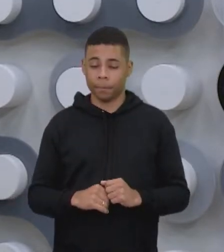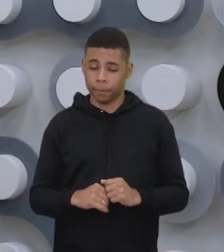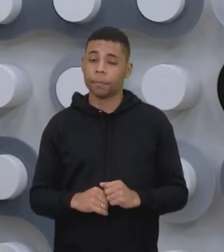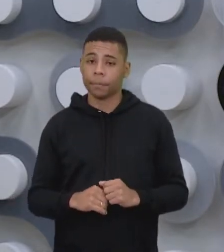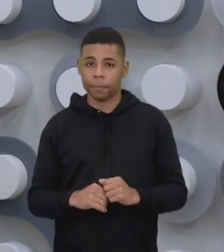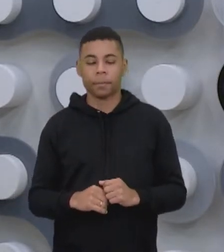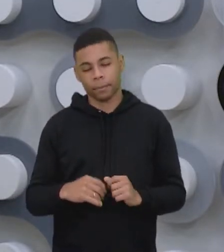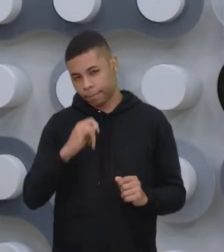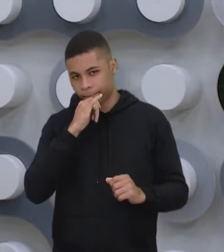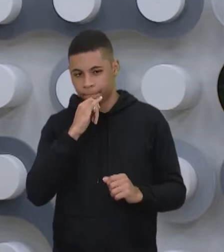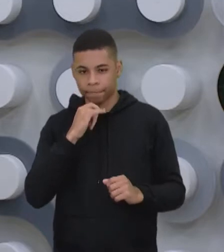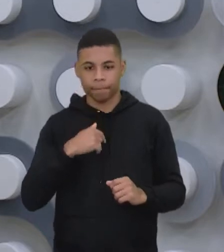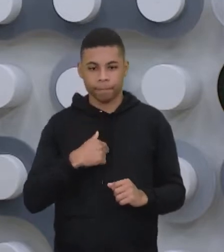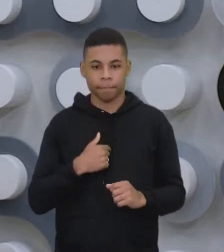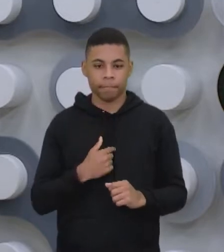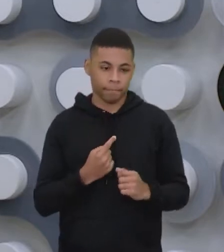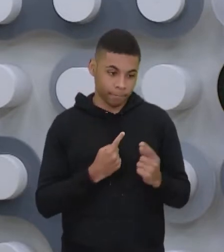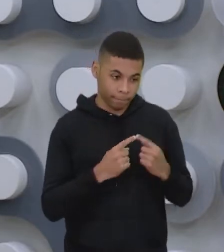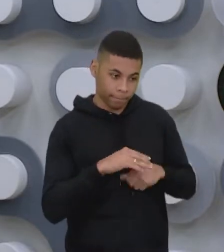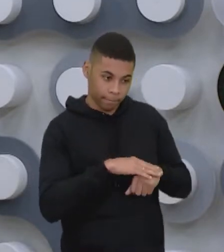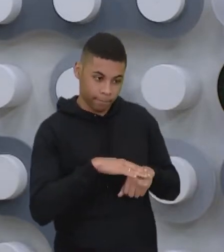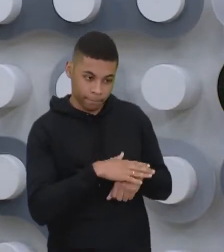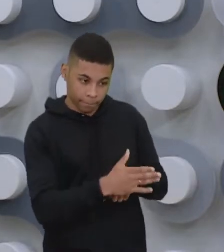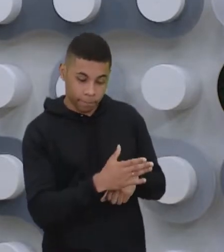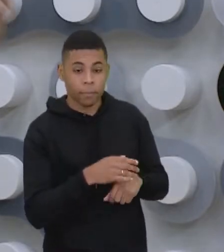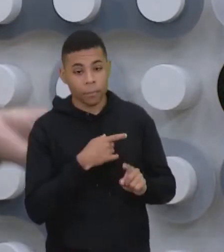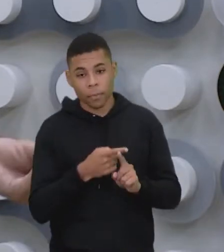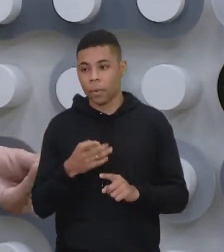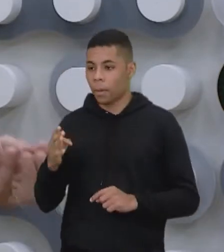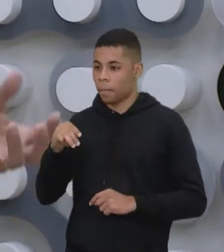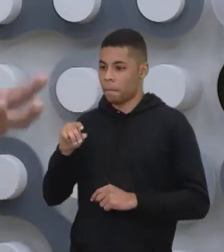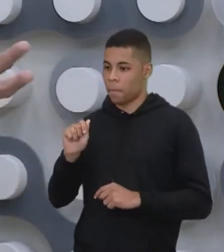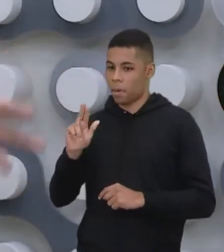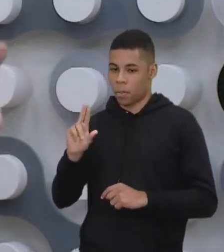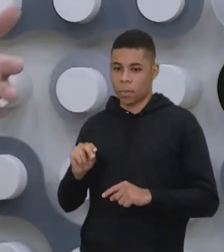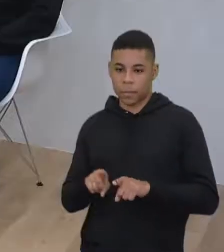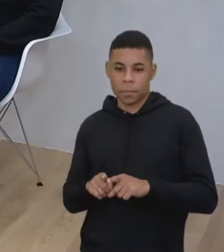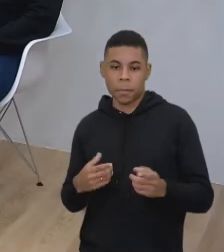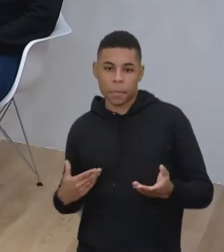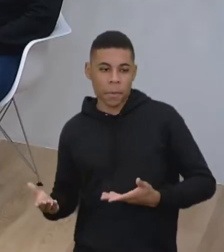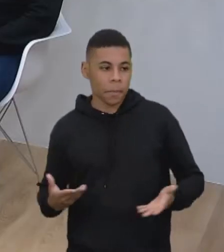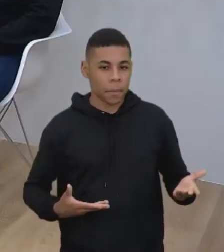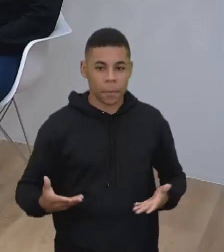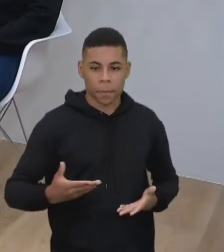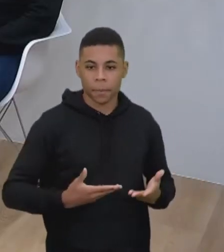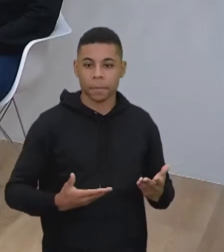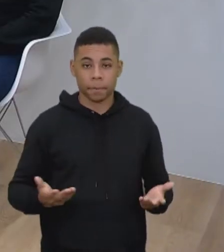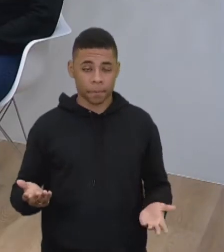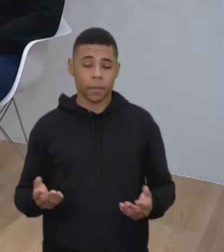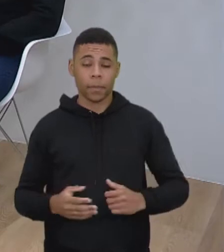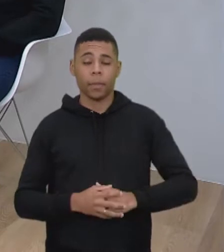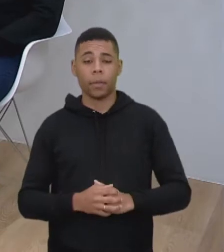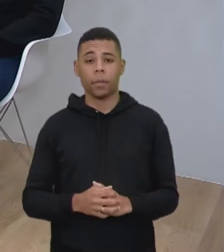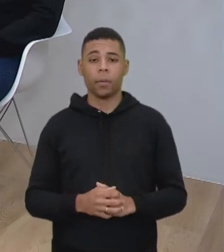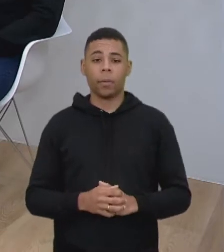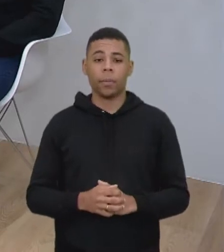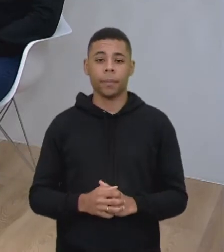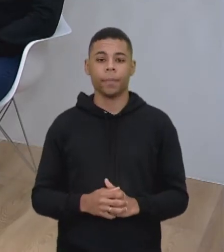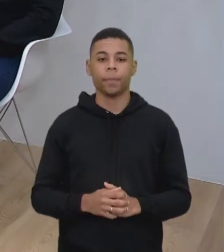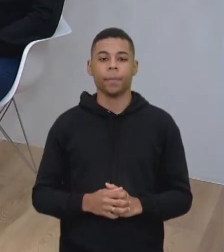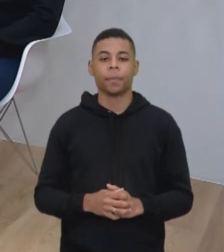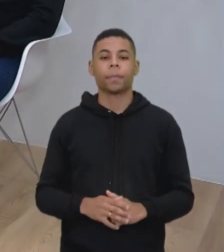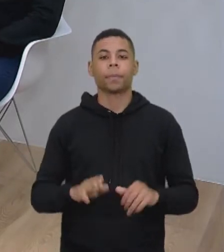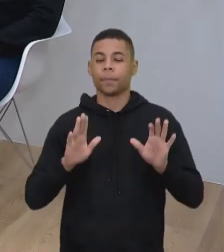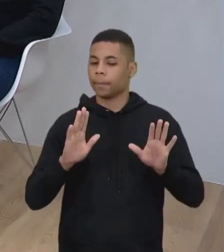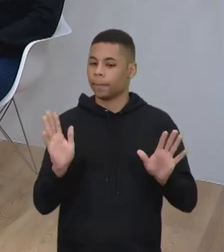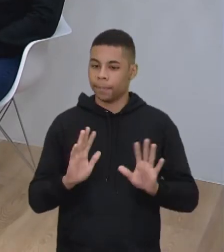eu me comunico com o professor Jocélio aqui, eu me comunico com o professor Mauro Farias aqui, são ambos professores, não trabalham no mesmo lugar, tal. Mas